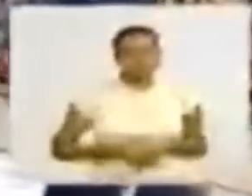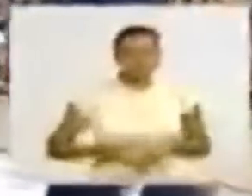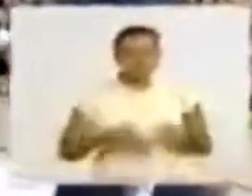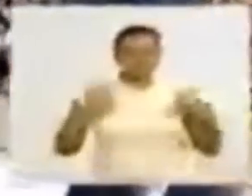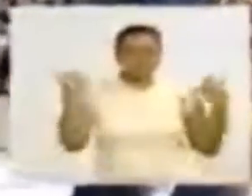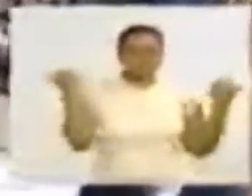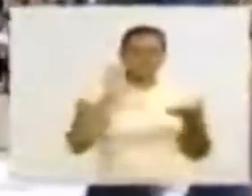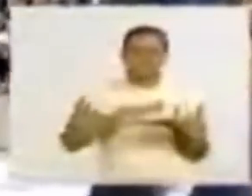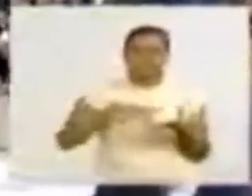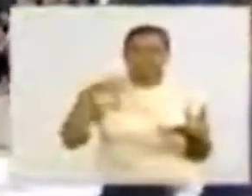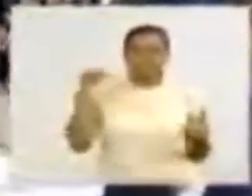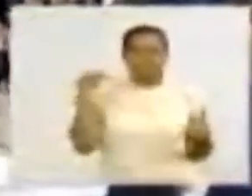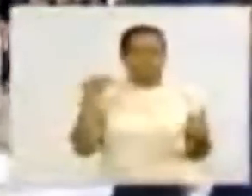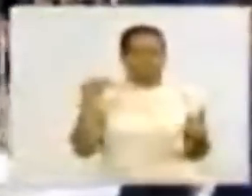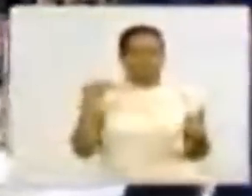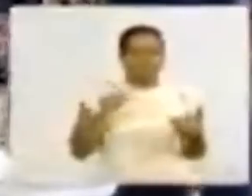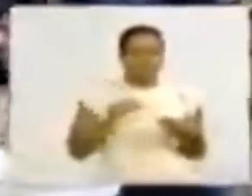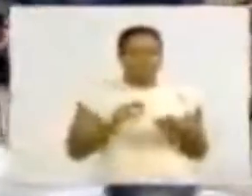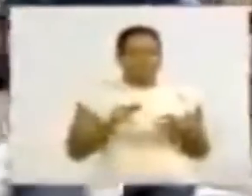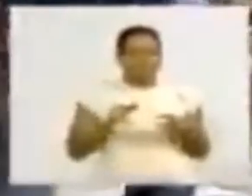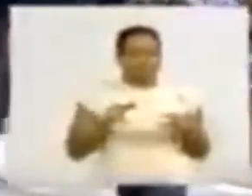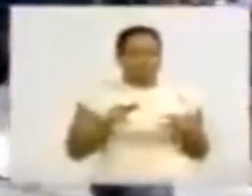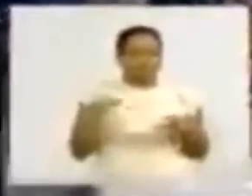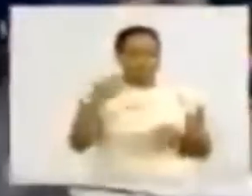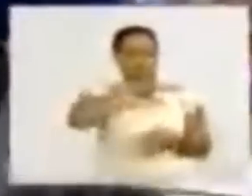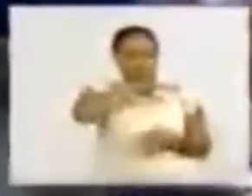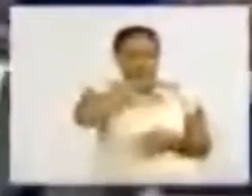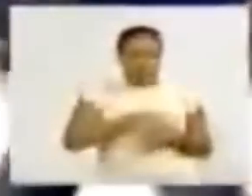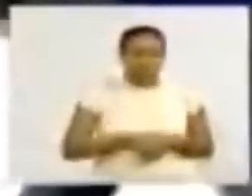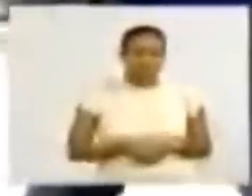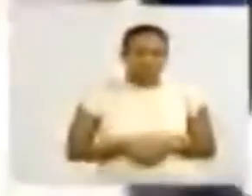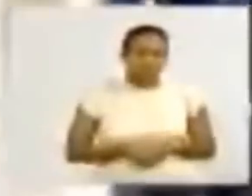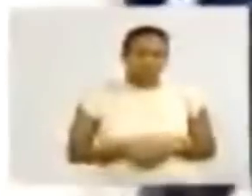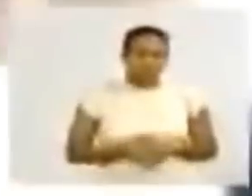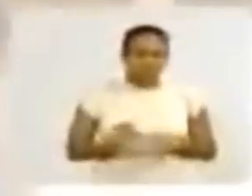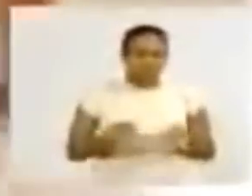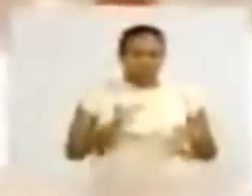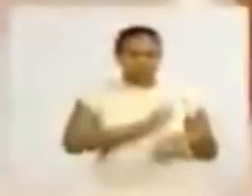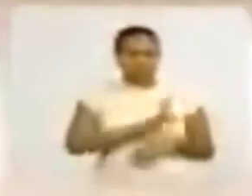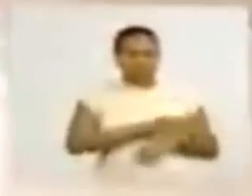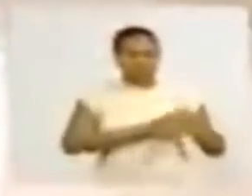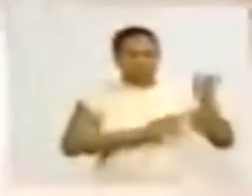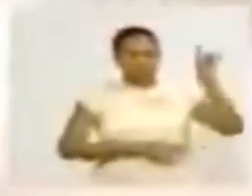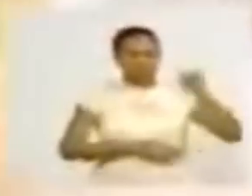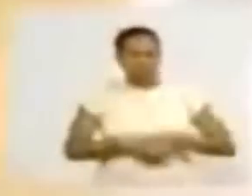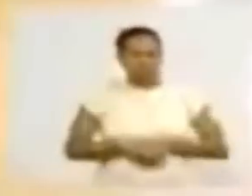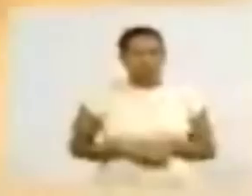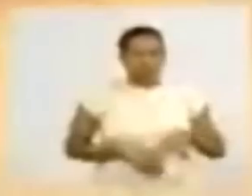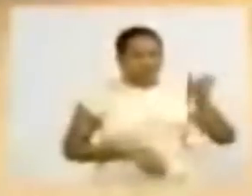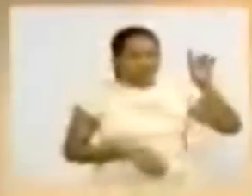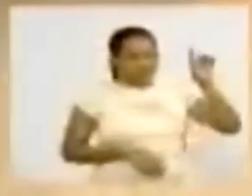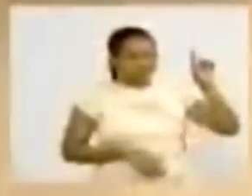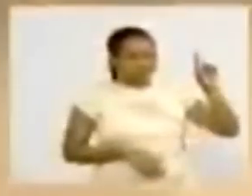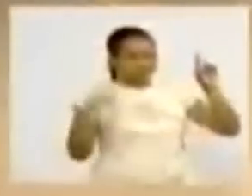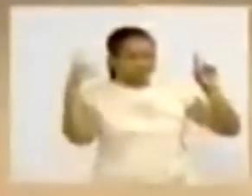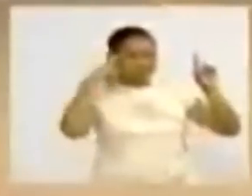Vaidade espiritual é uma contradição com a santidade, é uma contradição com o coração deste homem, que em nenhum momento